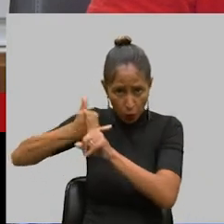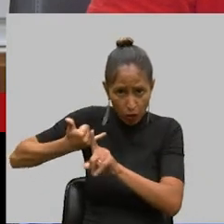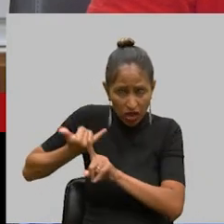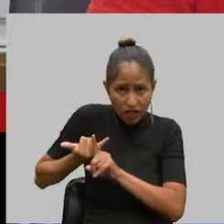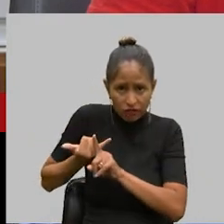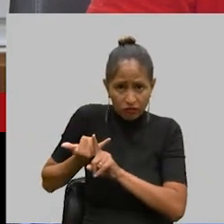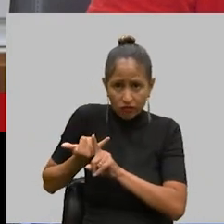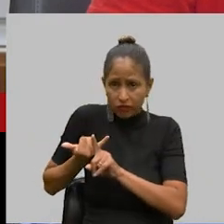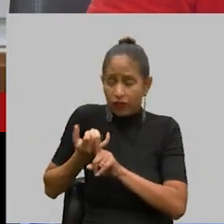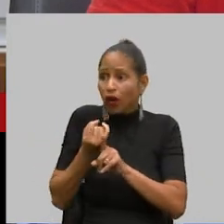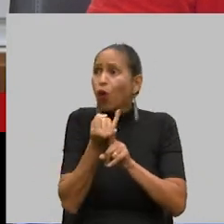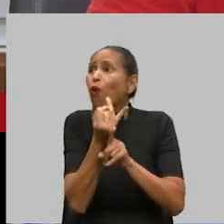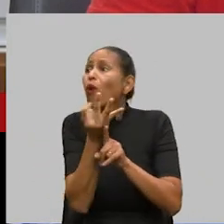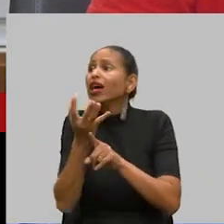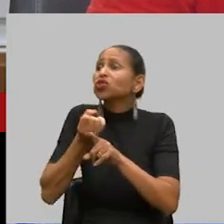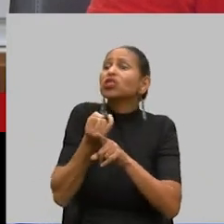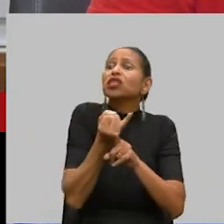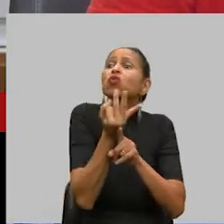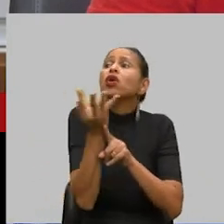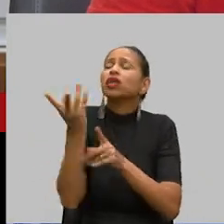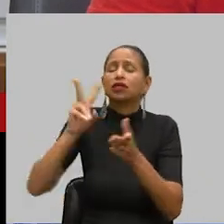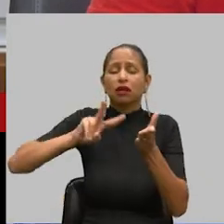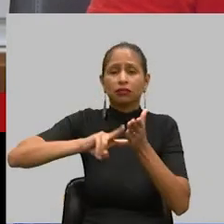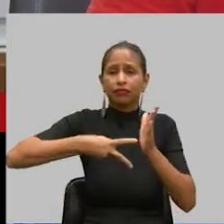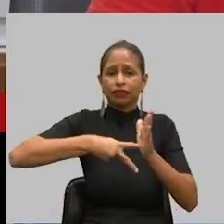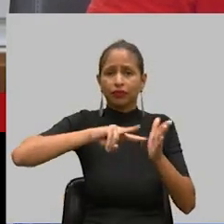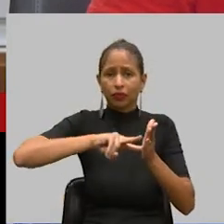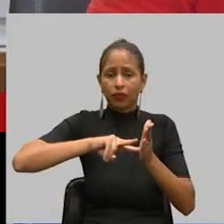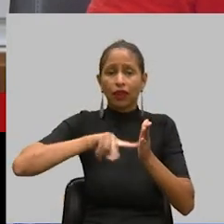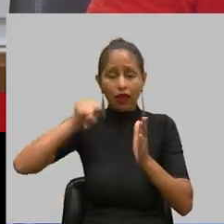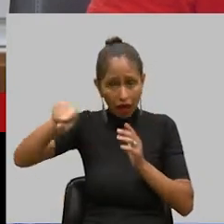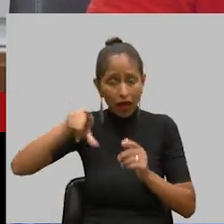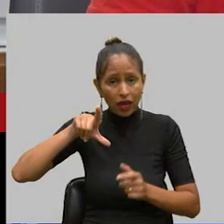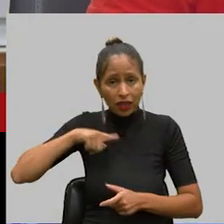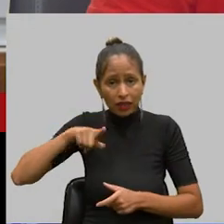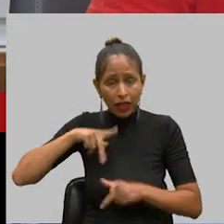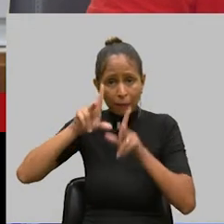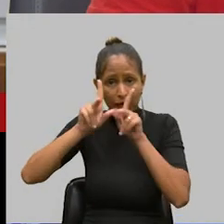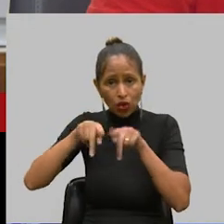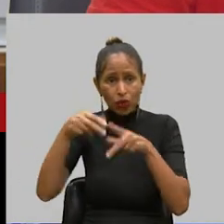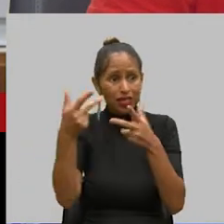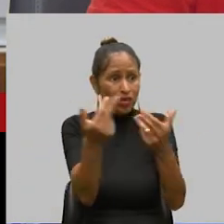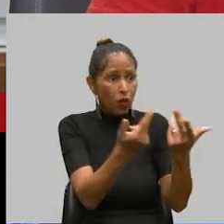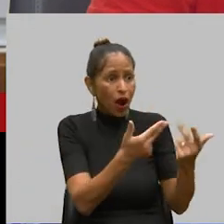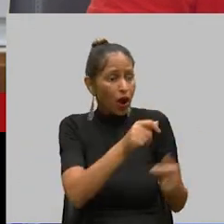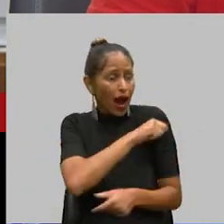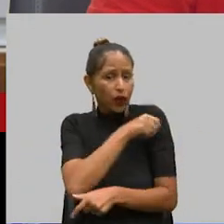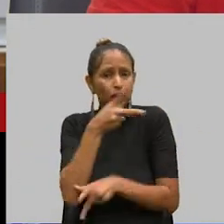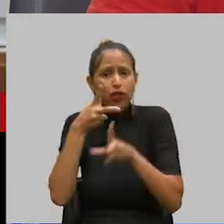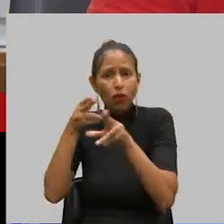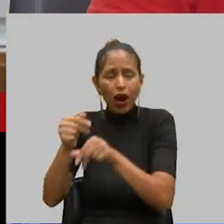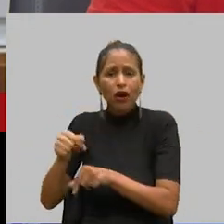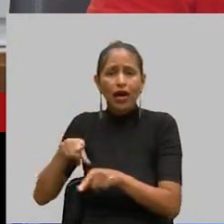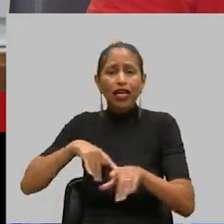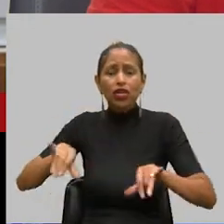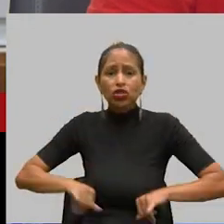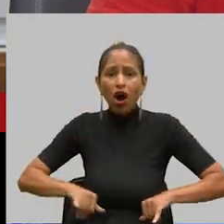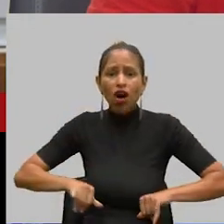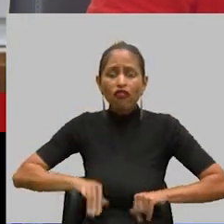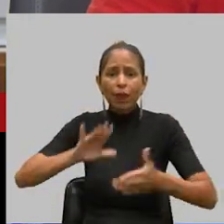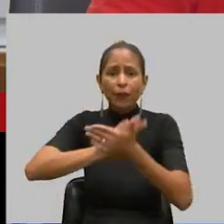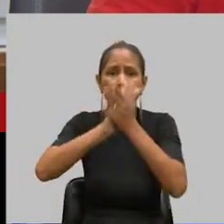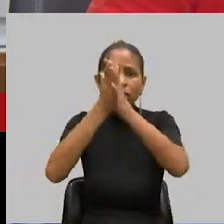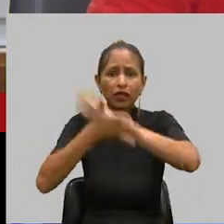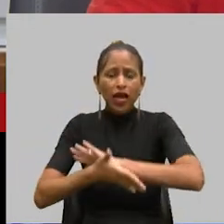quantos depoimentos temos em nossos sindicatos Trabalhadores Rurais lá na feta Eng de pessoas como vocês de alunos como vocês que sofrem esse preconceito por